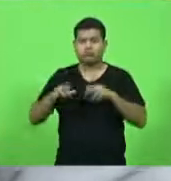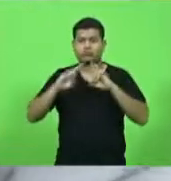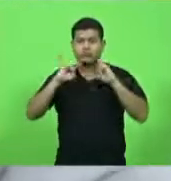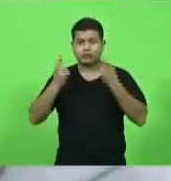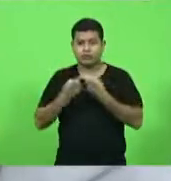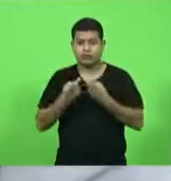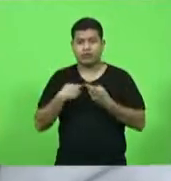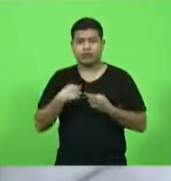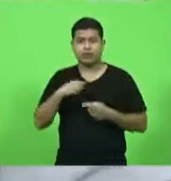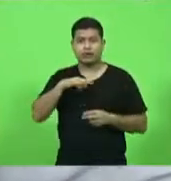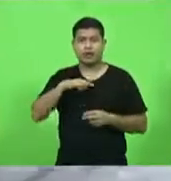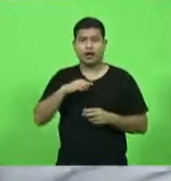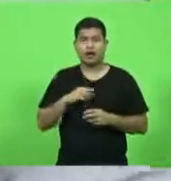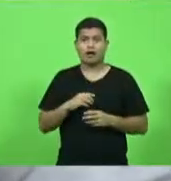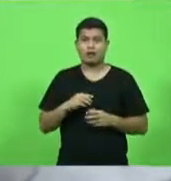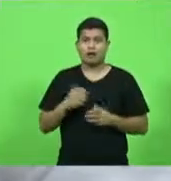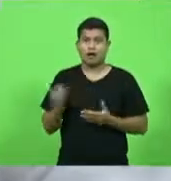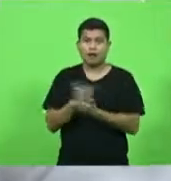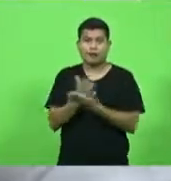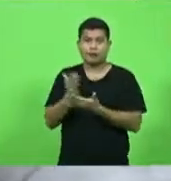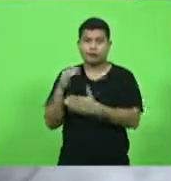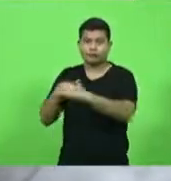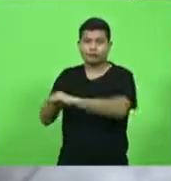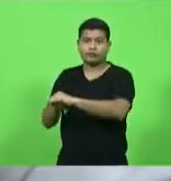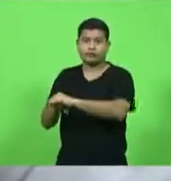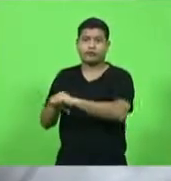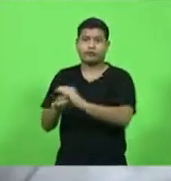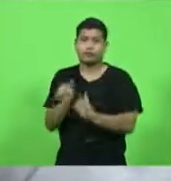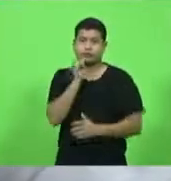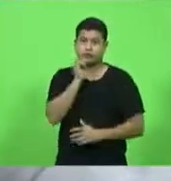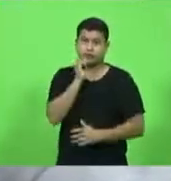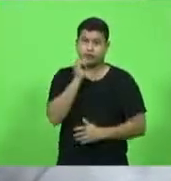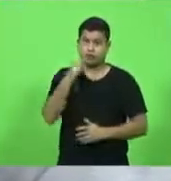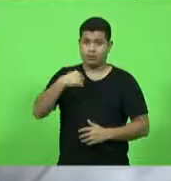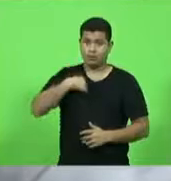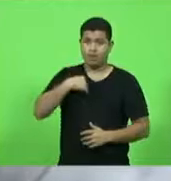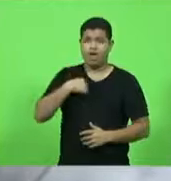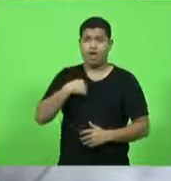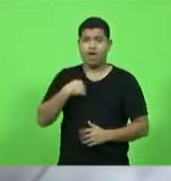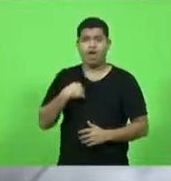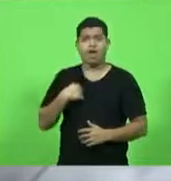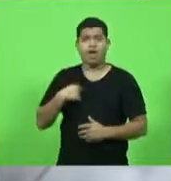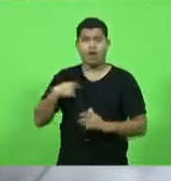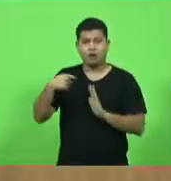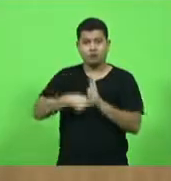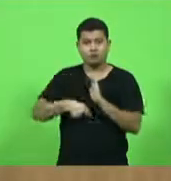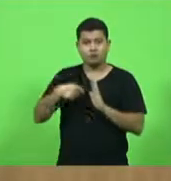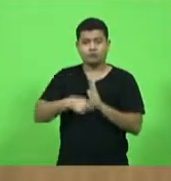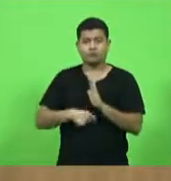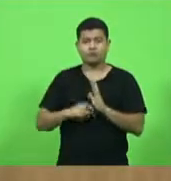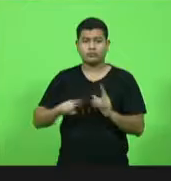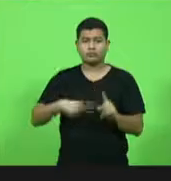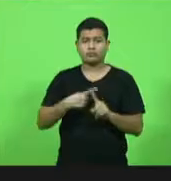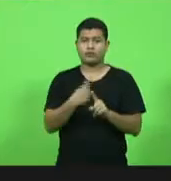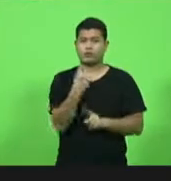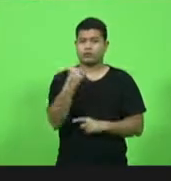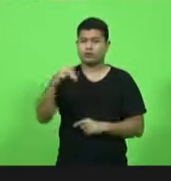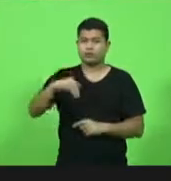senhor disse, engavetadas. Um deles é o que eu lutei muito. Mais um minuto,